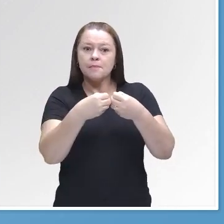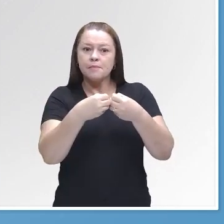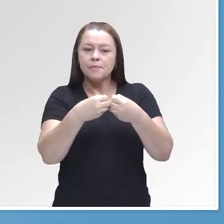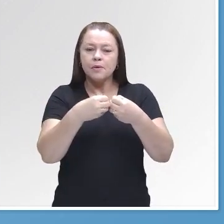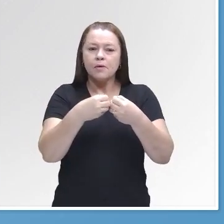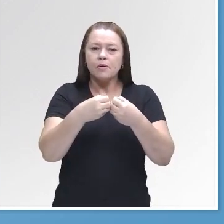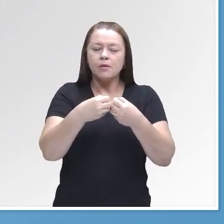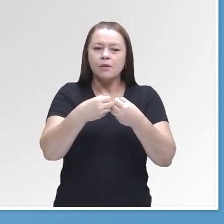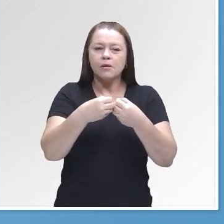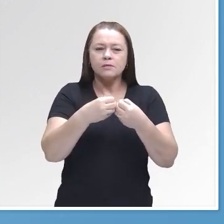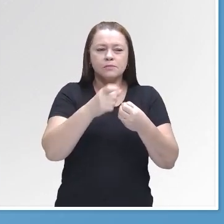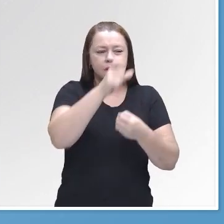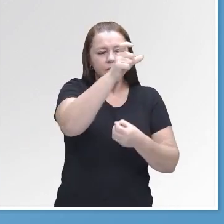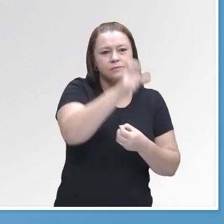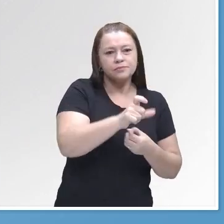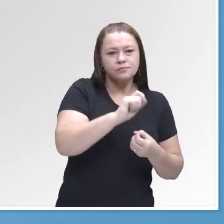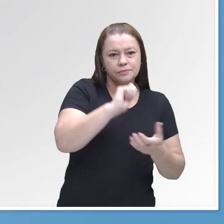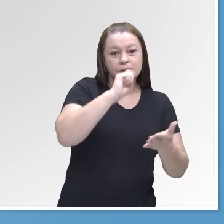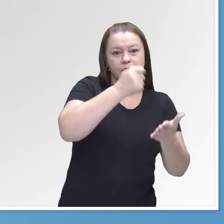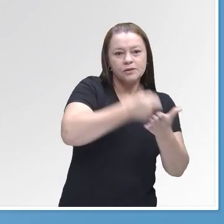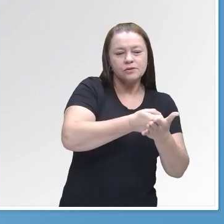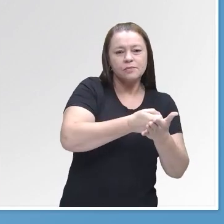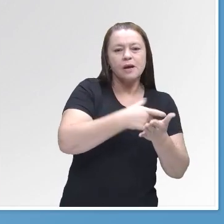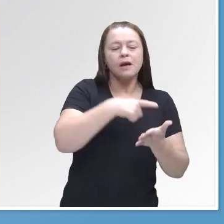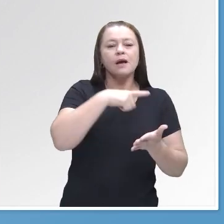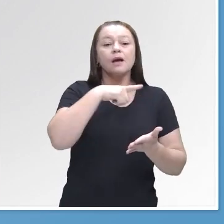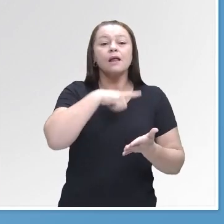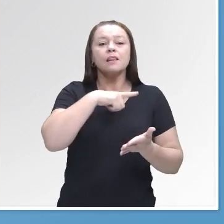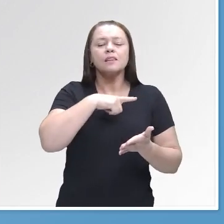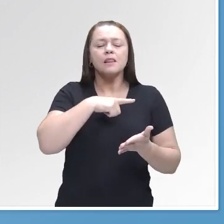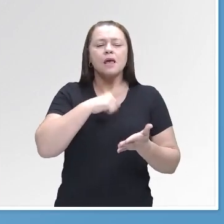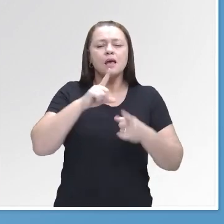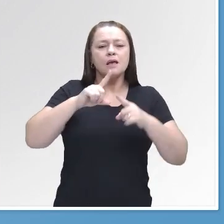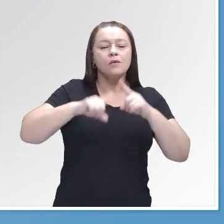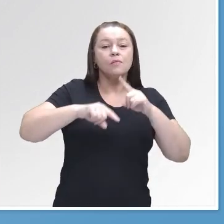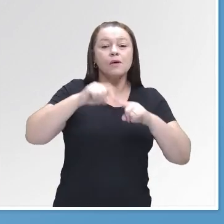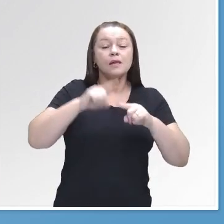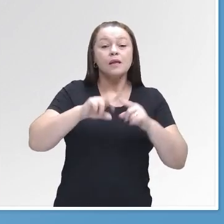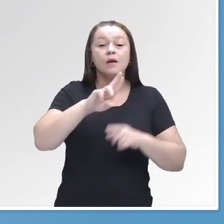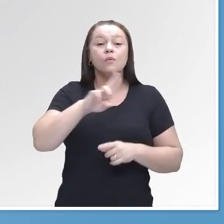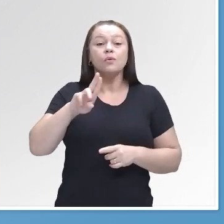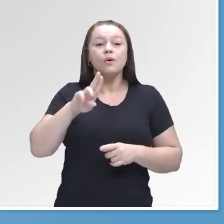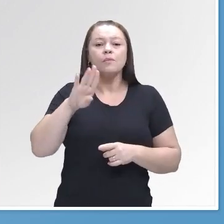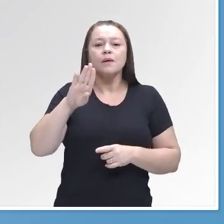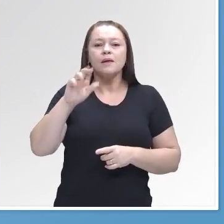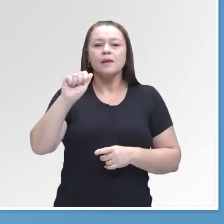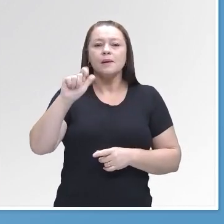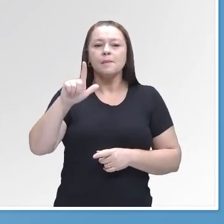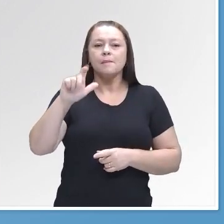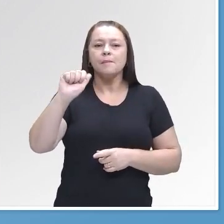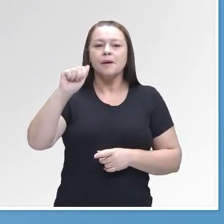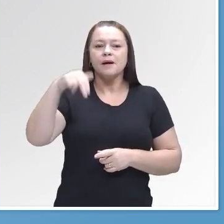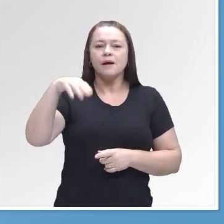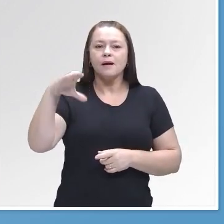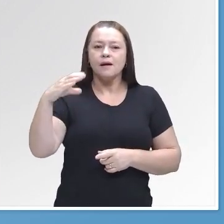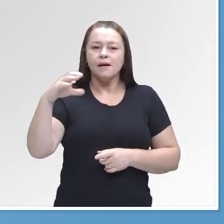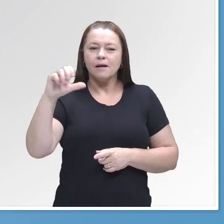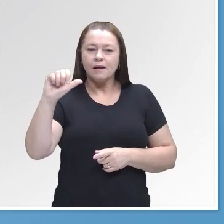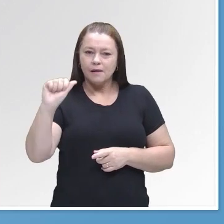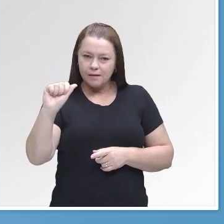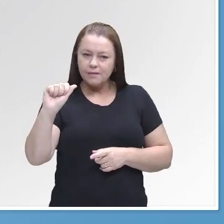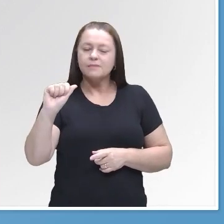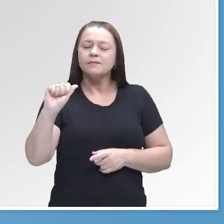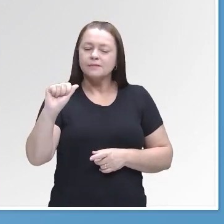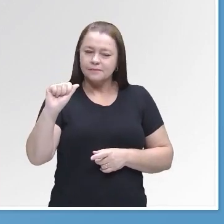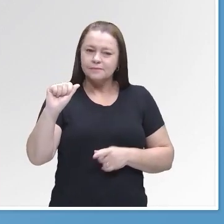próximo ao caixa a presença desse instrumento chamado balança.